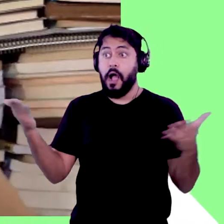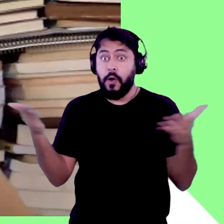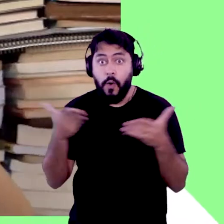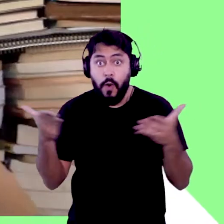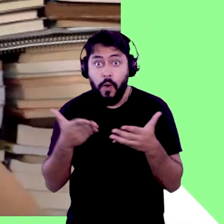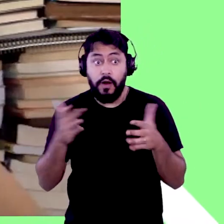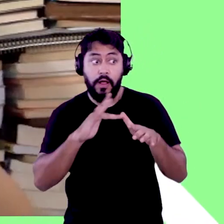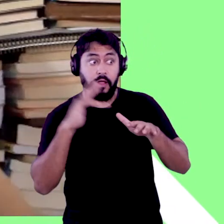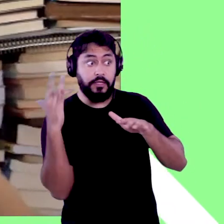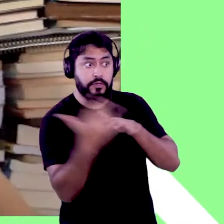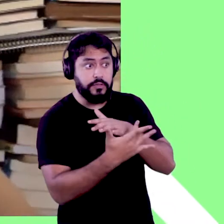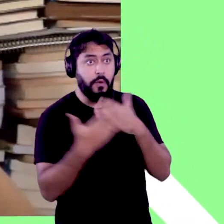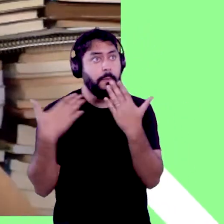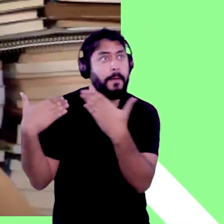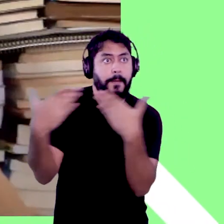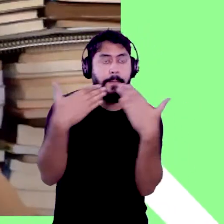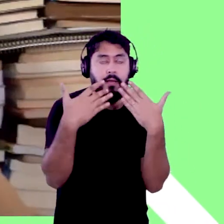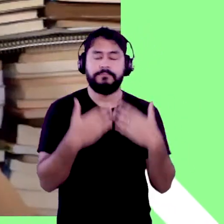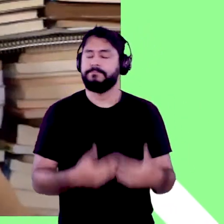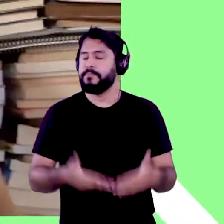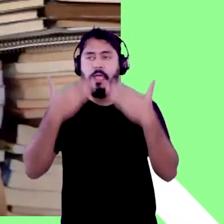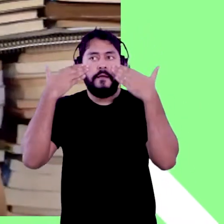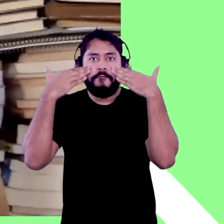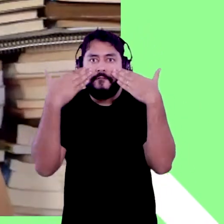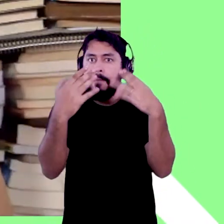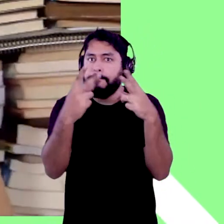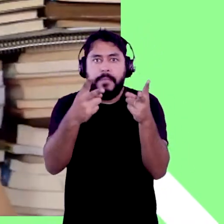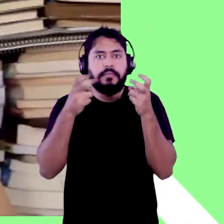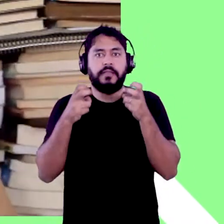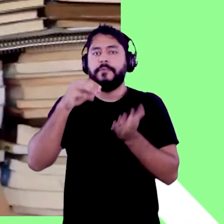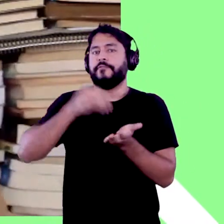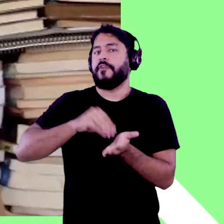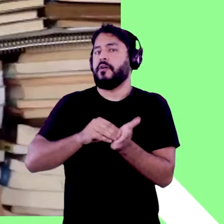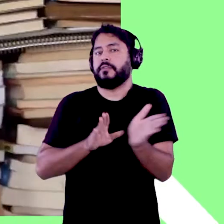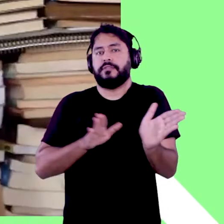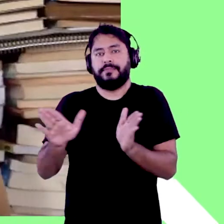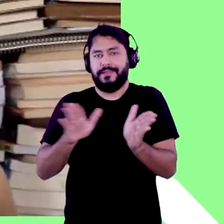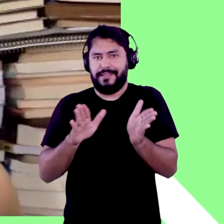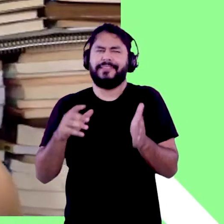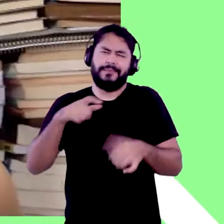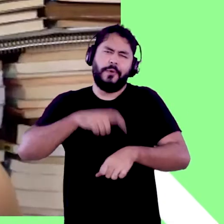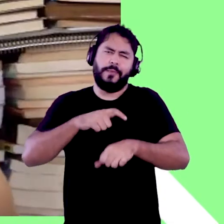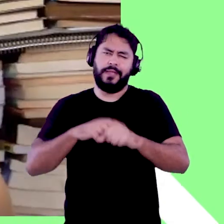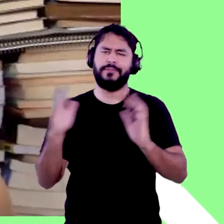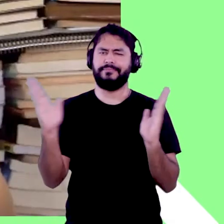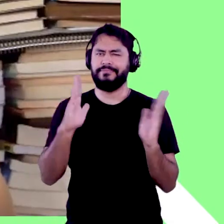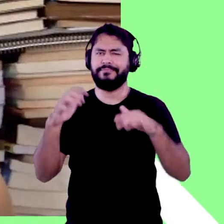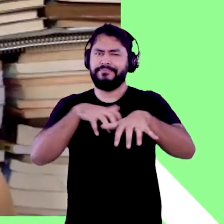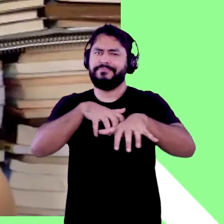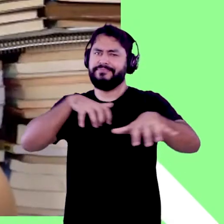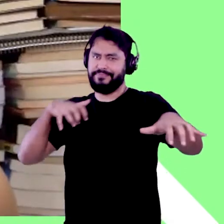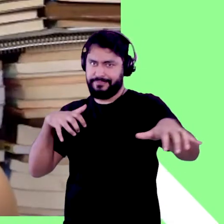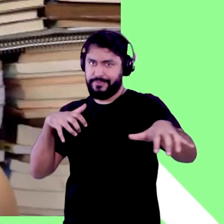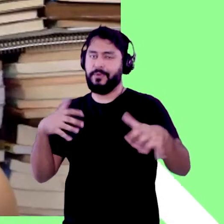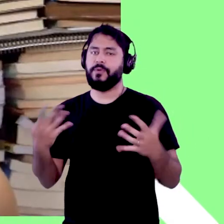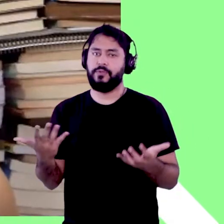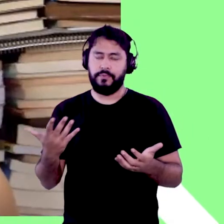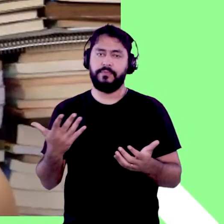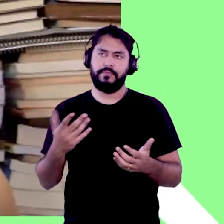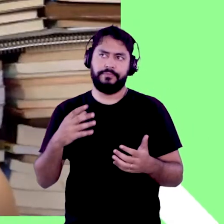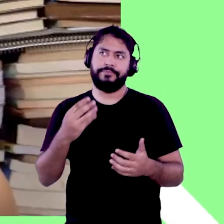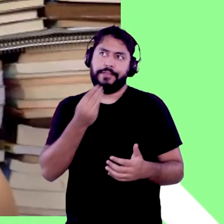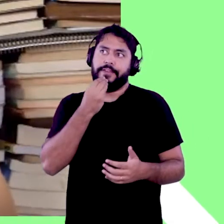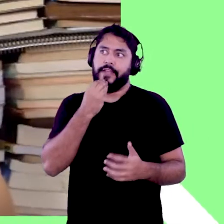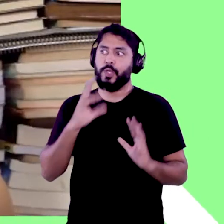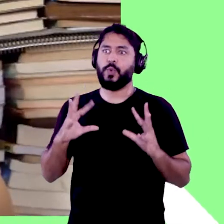do isolamento, né, do distanciamento físico, né, do distanciamento, isolamento físico, que deveríamos todas